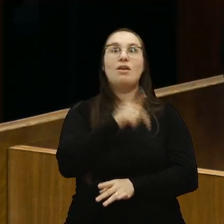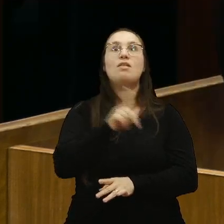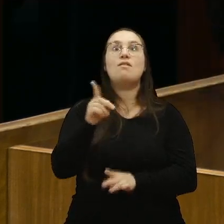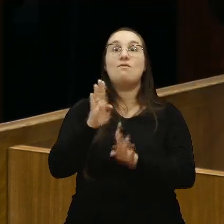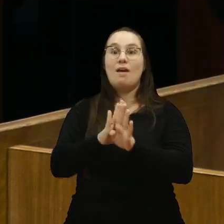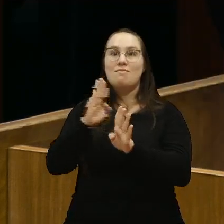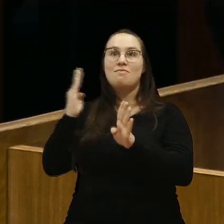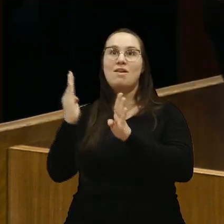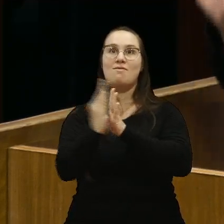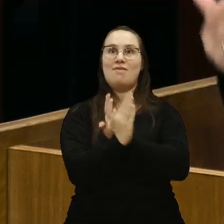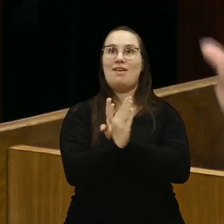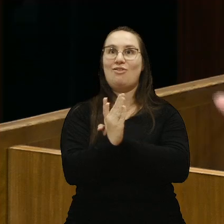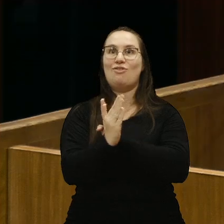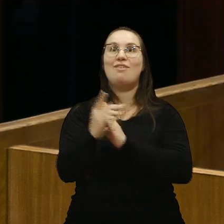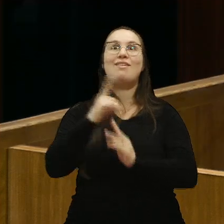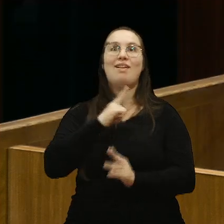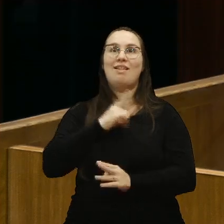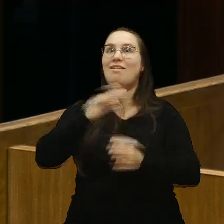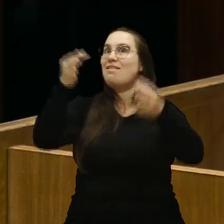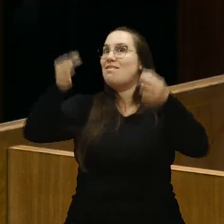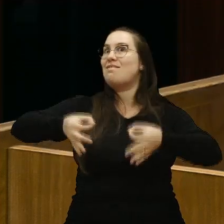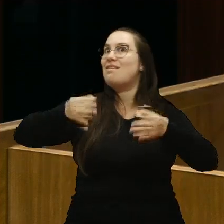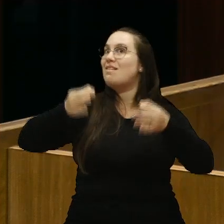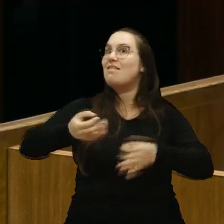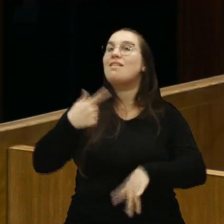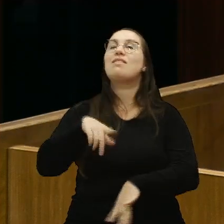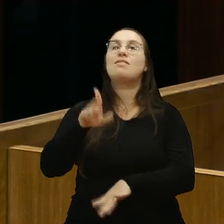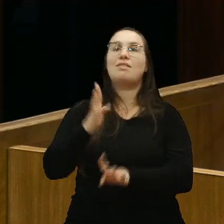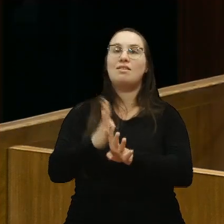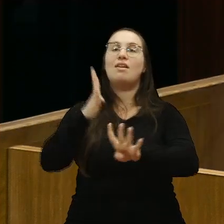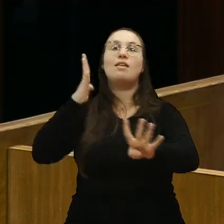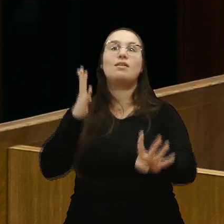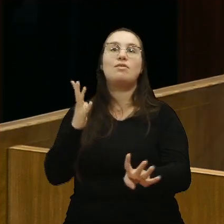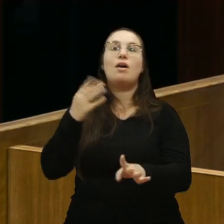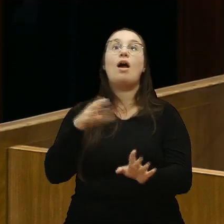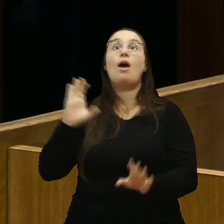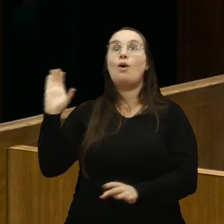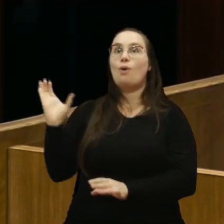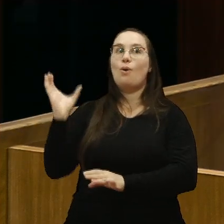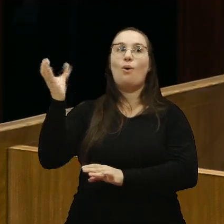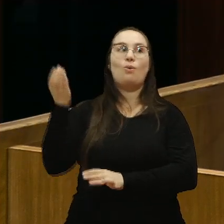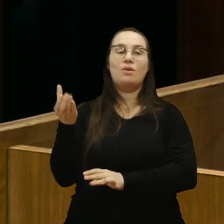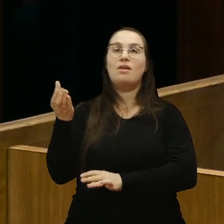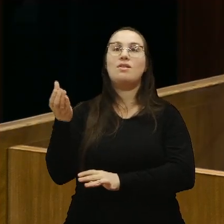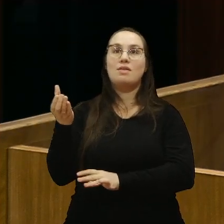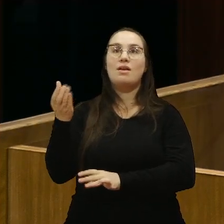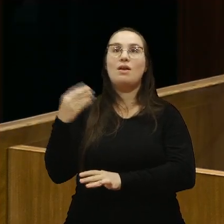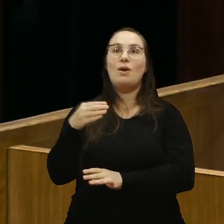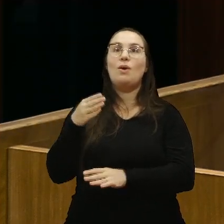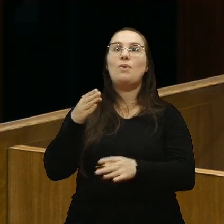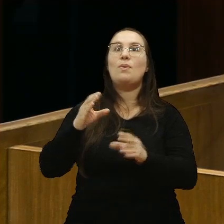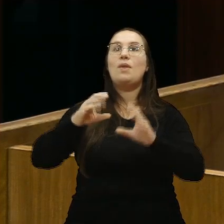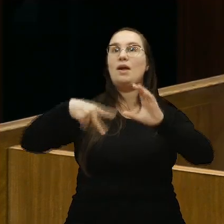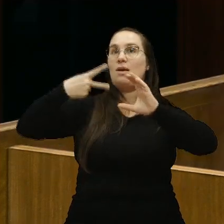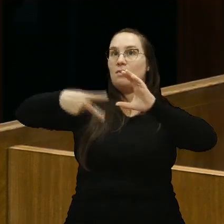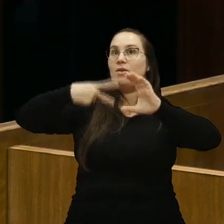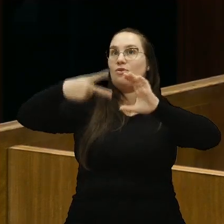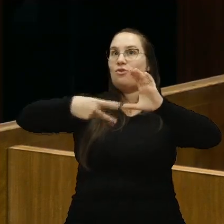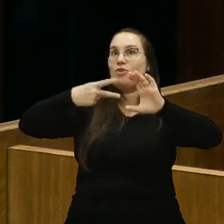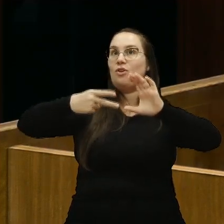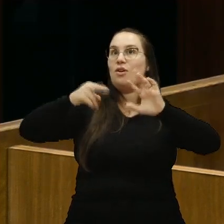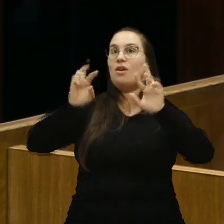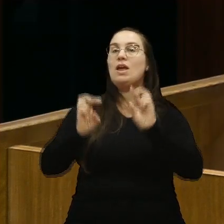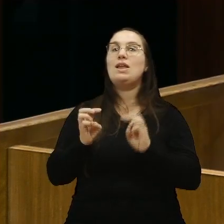passar na frente. Mas ela tem a certeza que ela está na fila. Aconteceu até antes de eu entrar na Câmara, eu entrei no